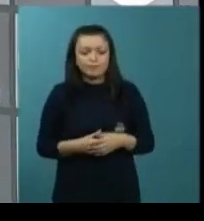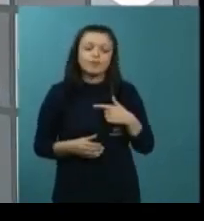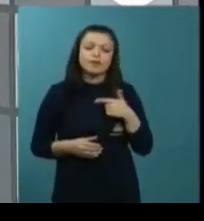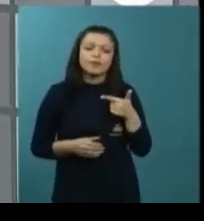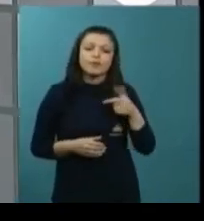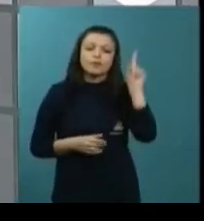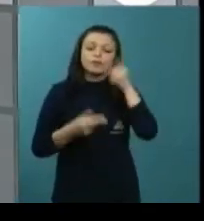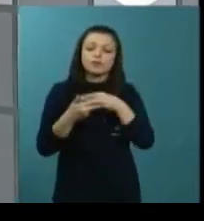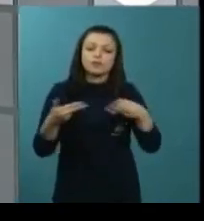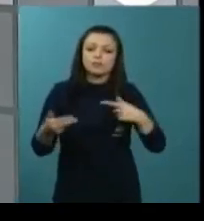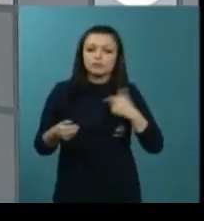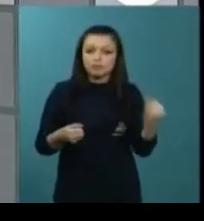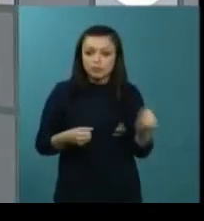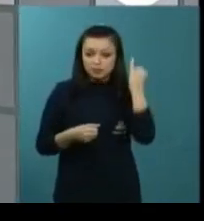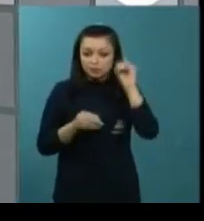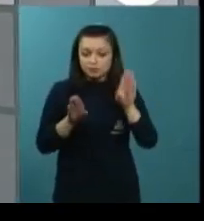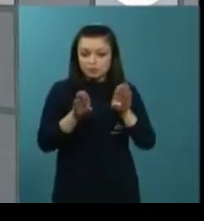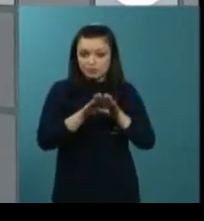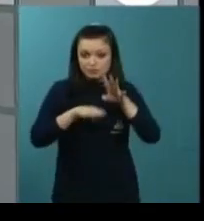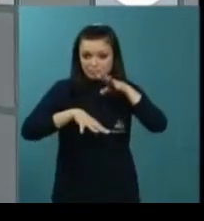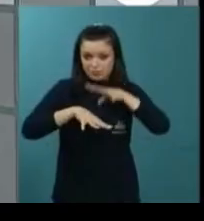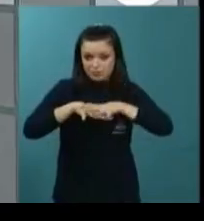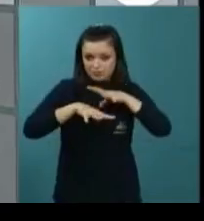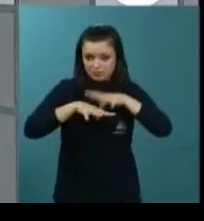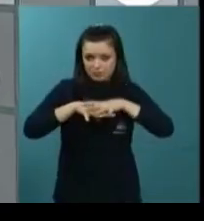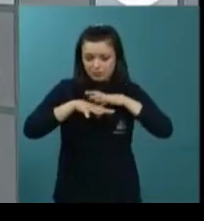Outra coisa muito importante na matemática,